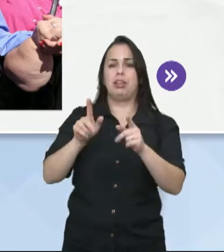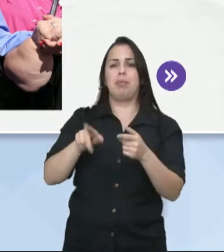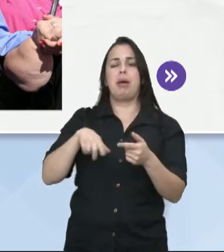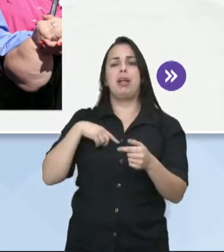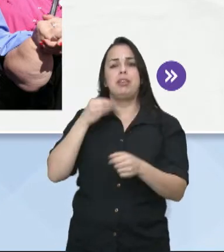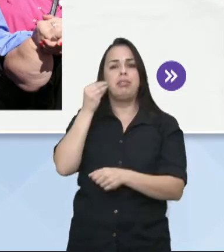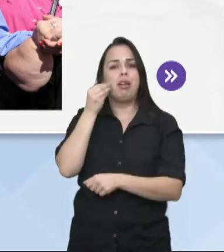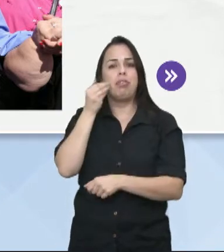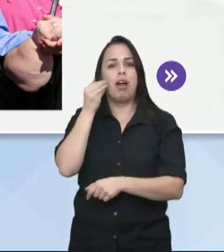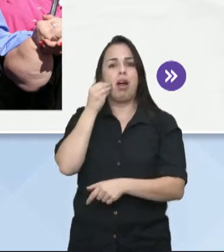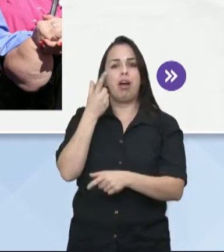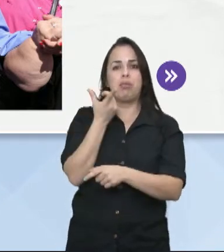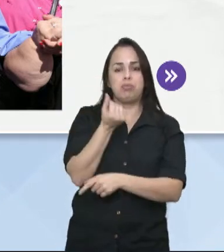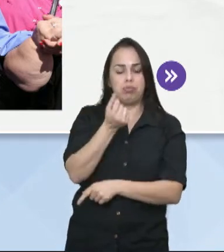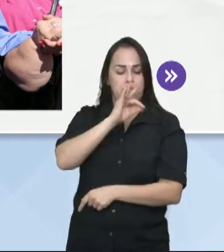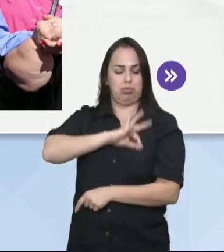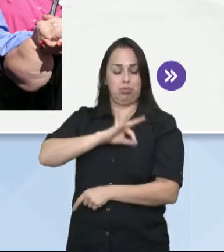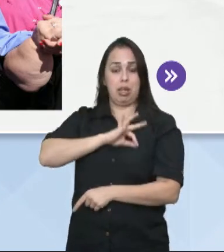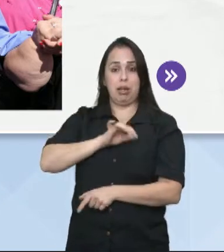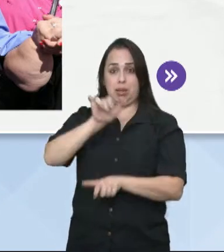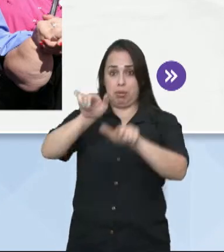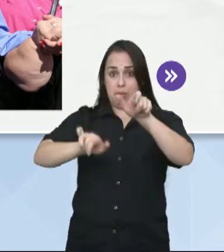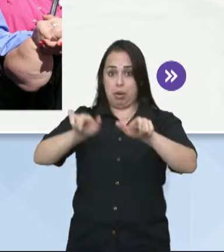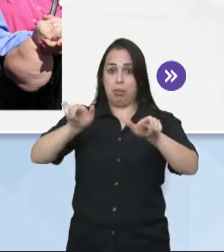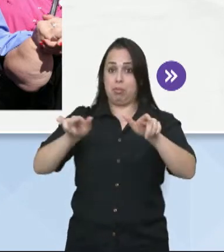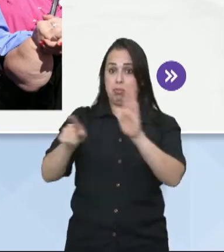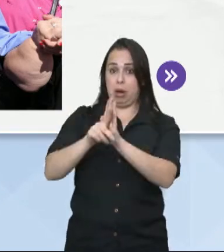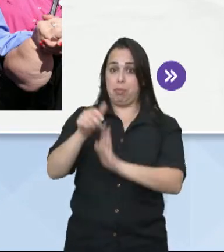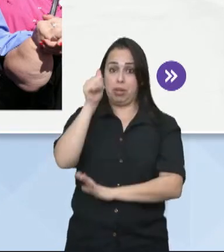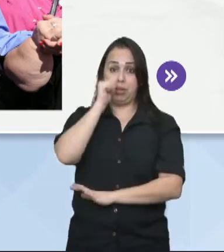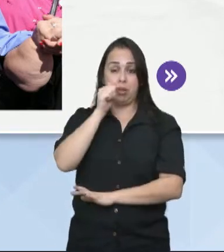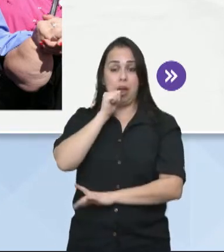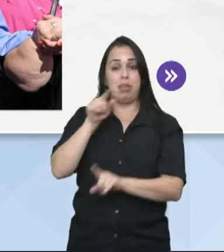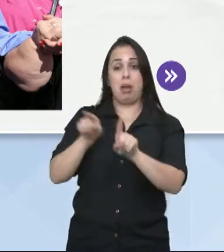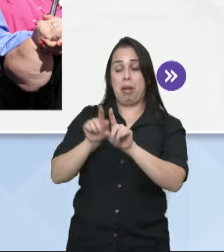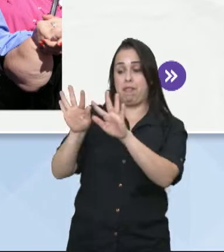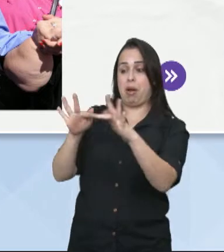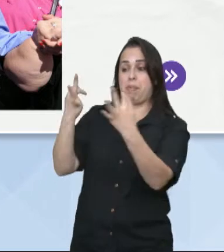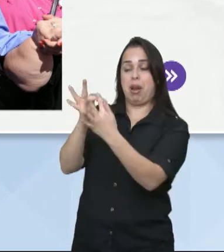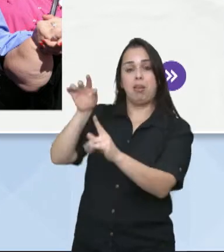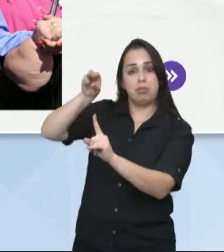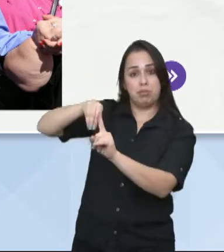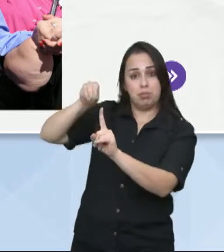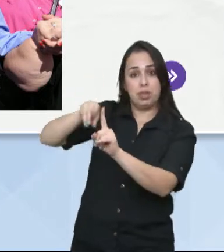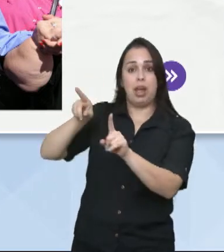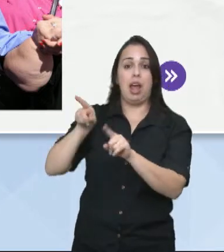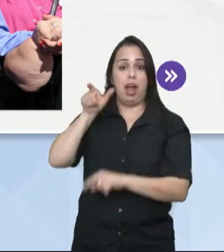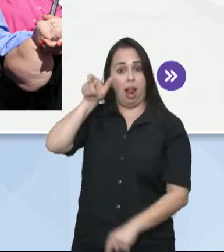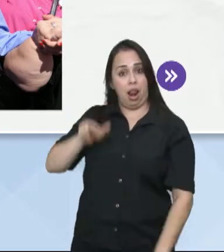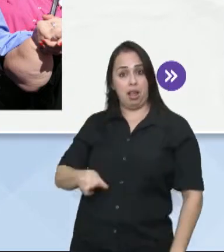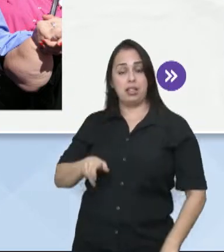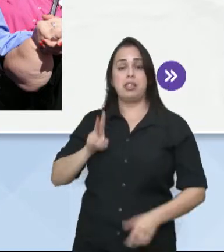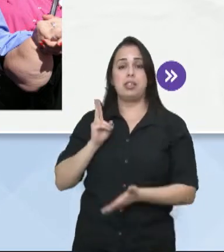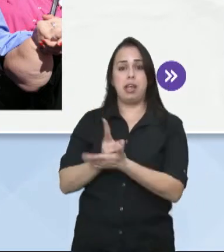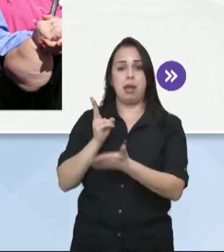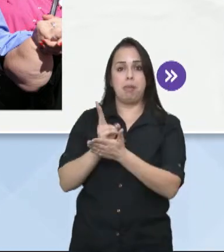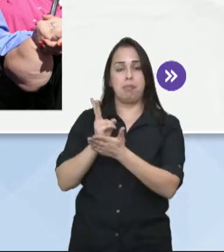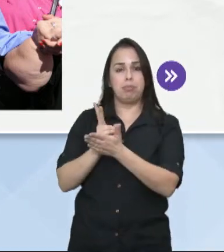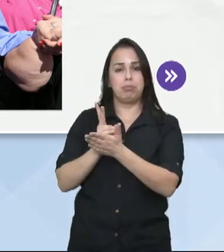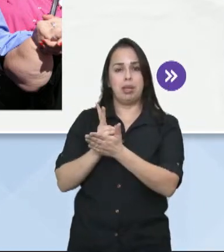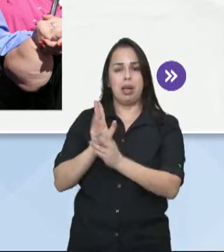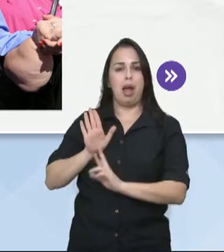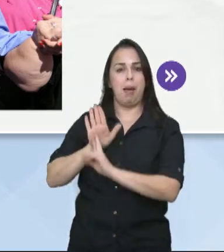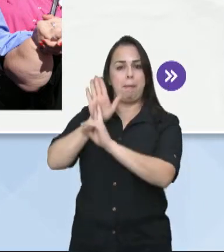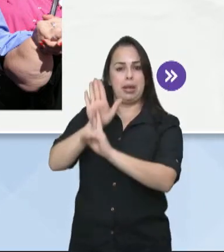renda para as mulheres e em famílias de vulnerabilidade. esteve à frente do Fundo Social